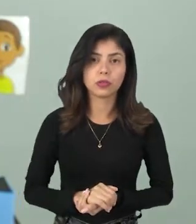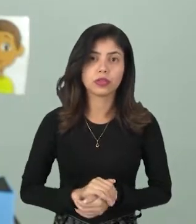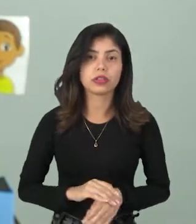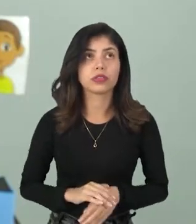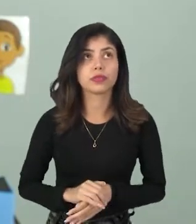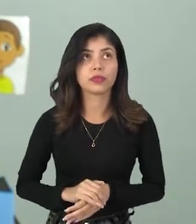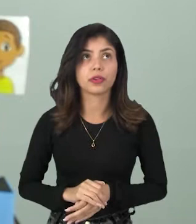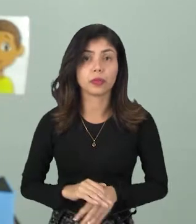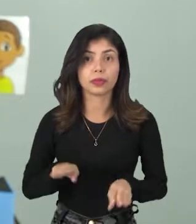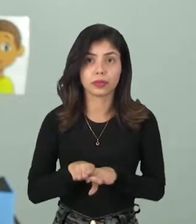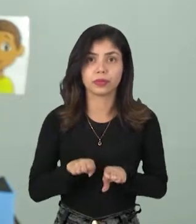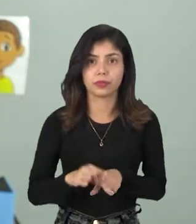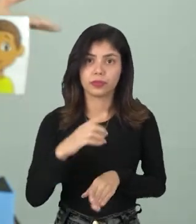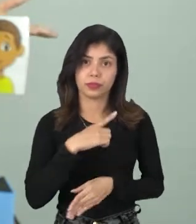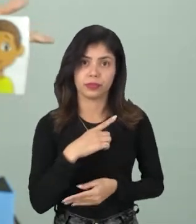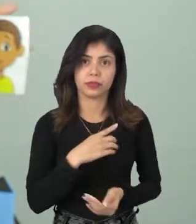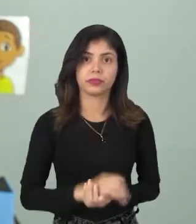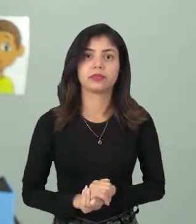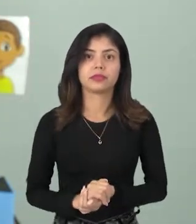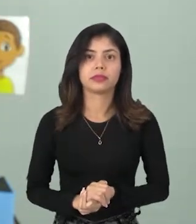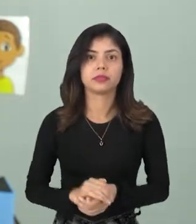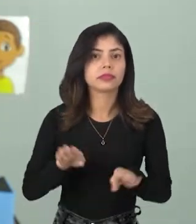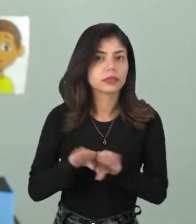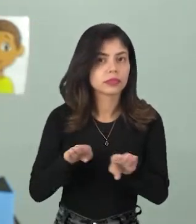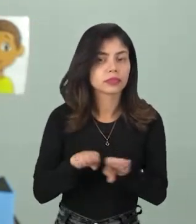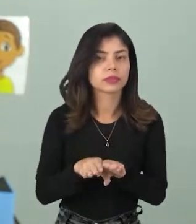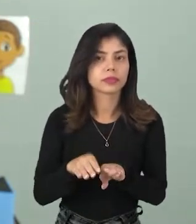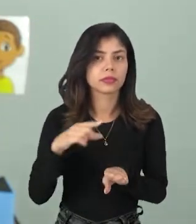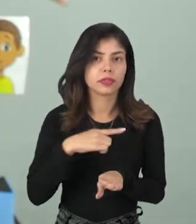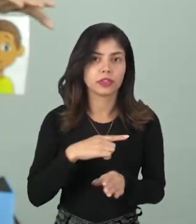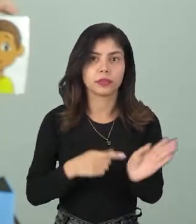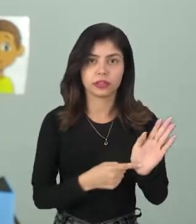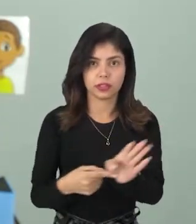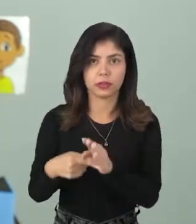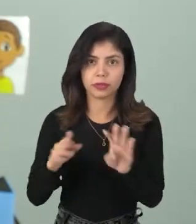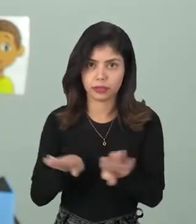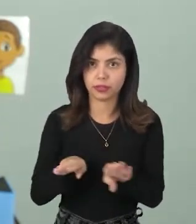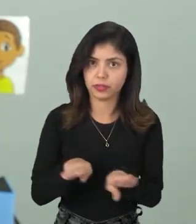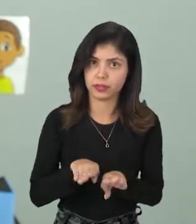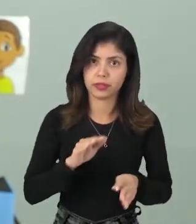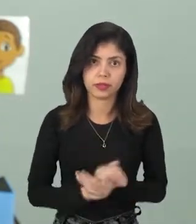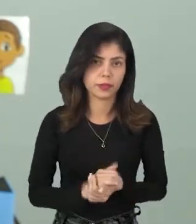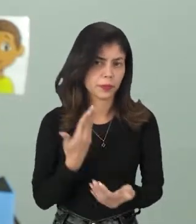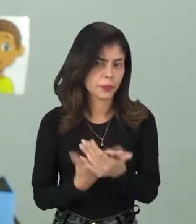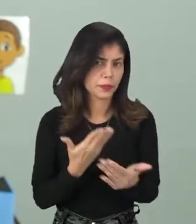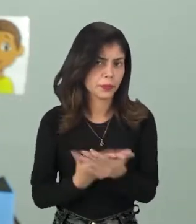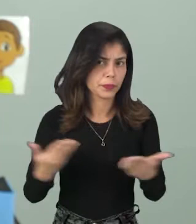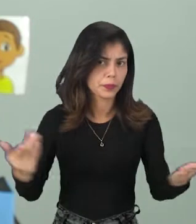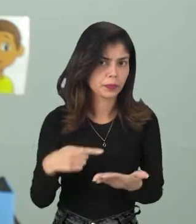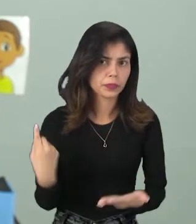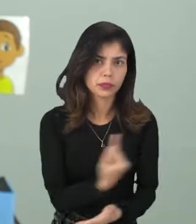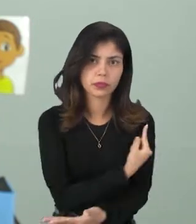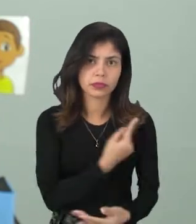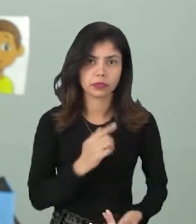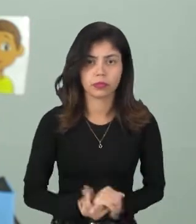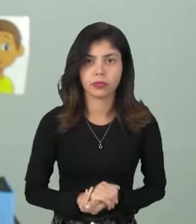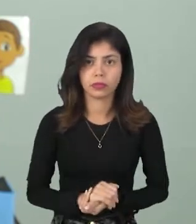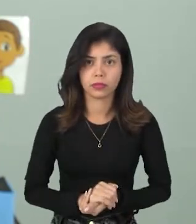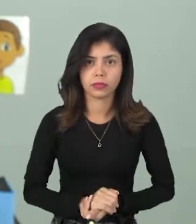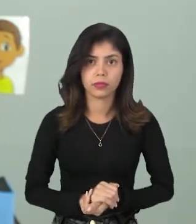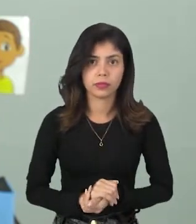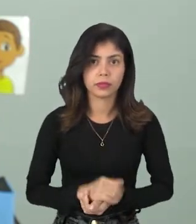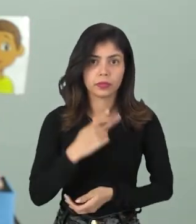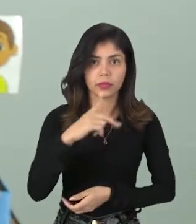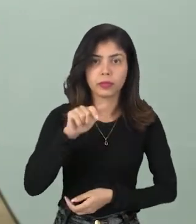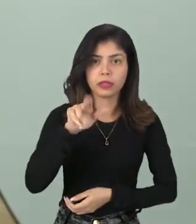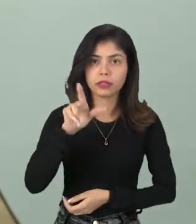aqui Paulo e Vinícius e é claro que eu trouxe eles para participar da nossa aula aqui então aqui temos